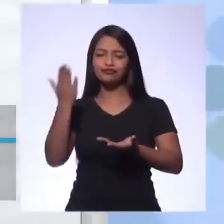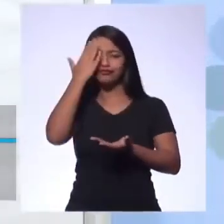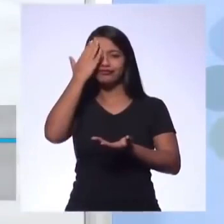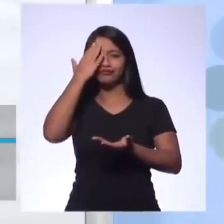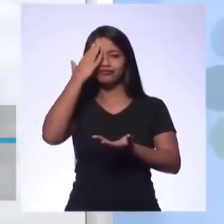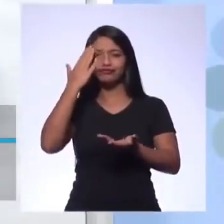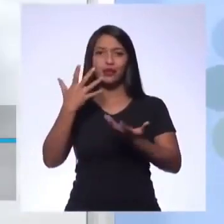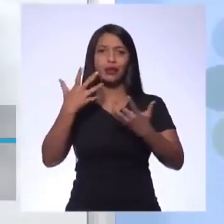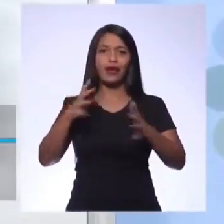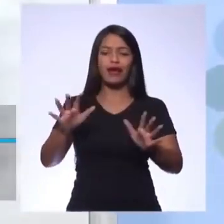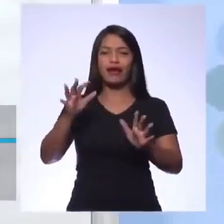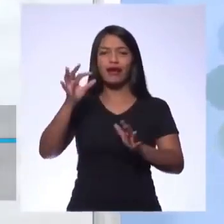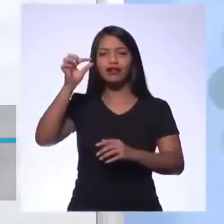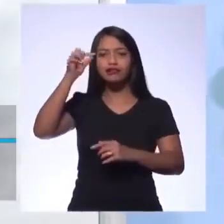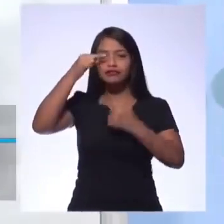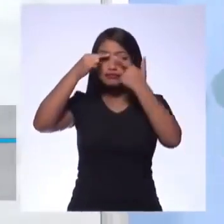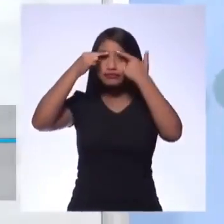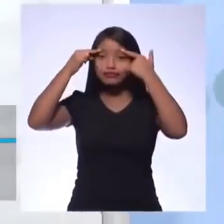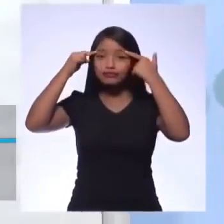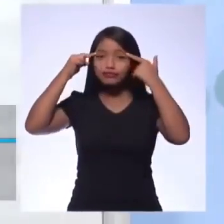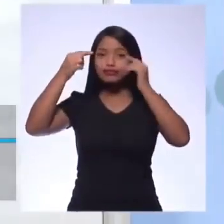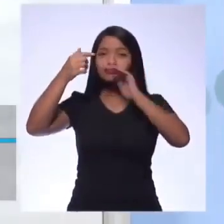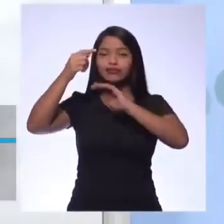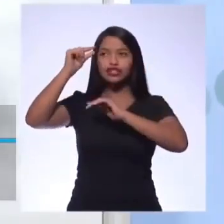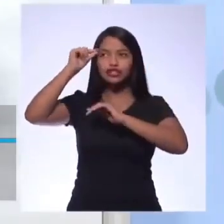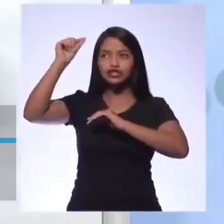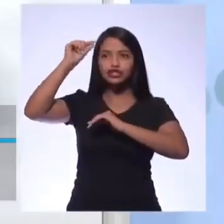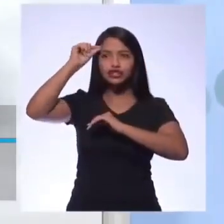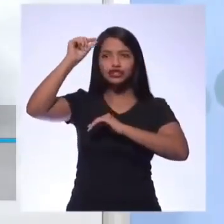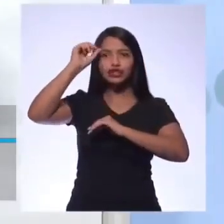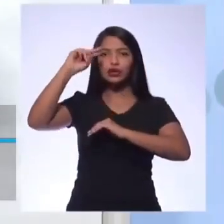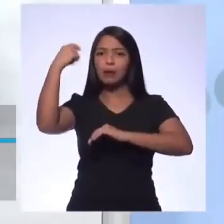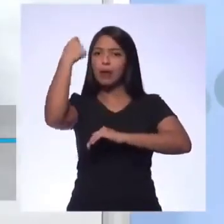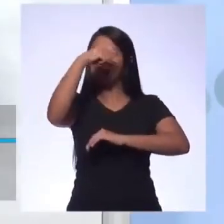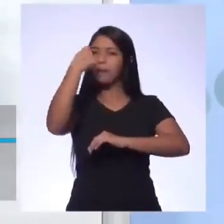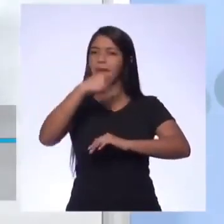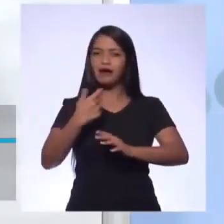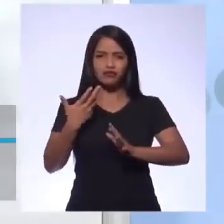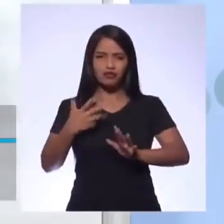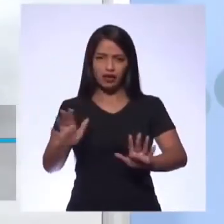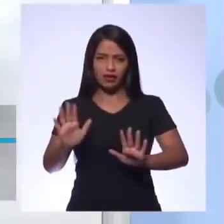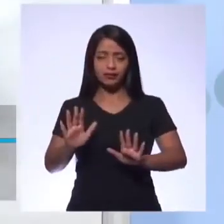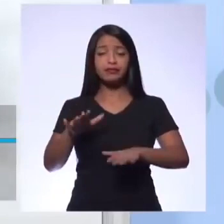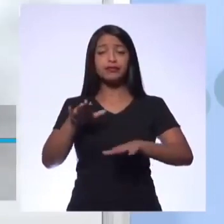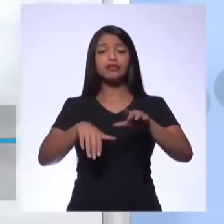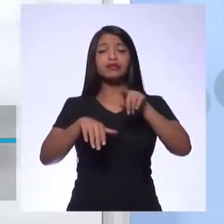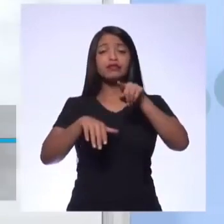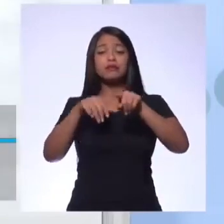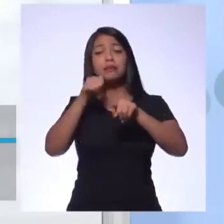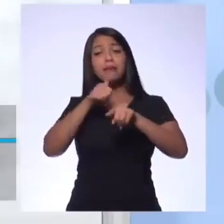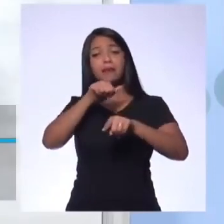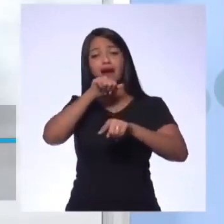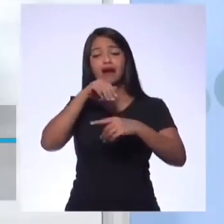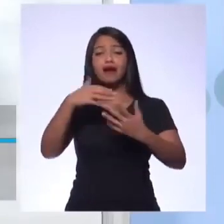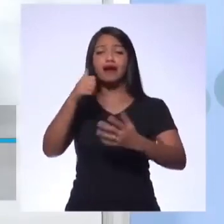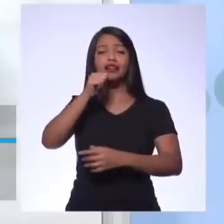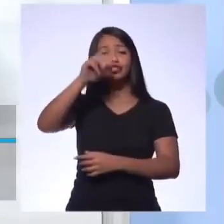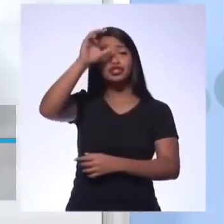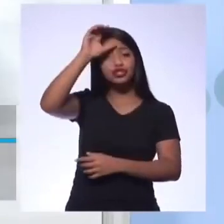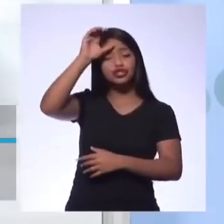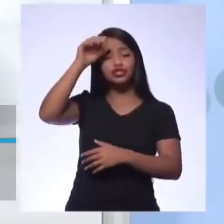de ficarem bonitas, tirar a sobrancelha, fazer muita maquiagem e tudo mais. Quando a gente tira a sobrancelha, a mamãe, a titia, ou a sua irmã mais